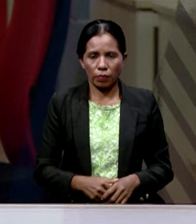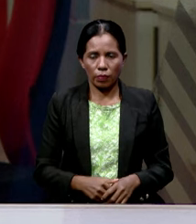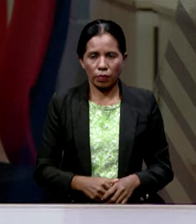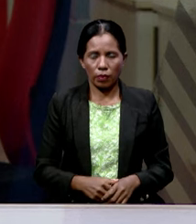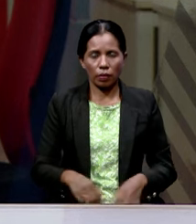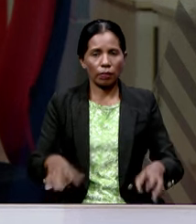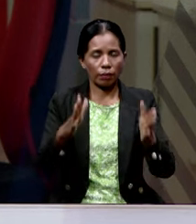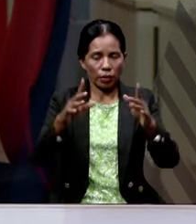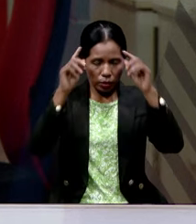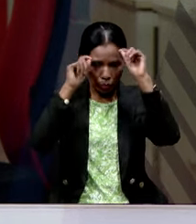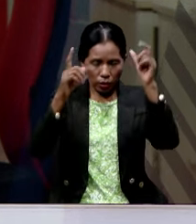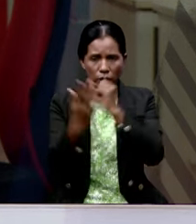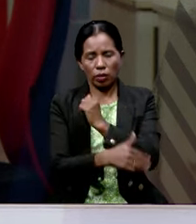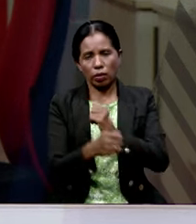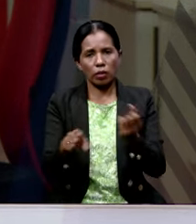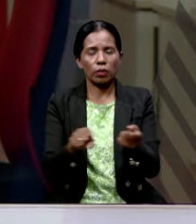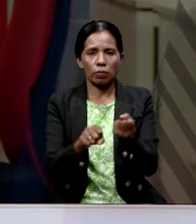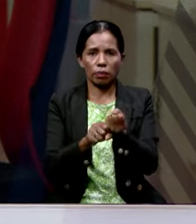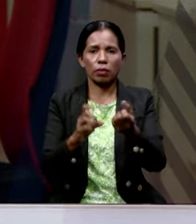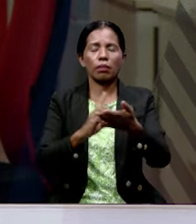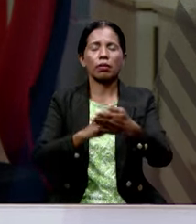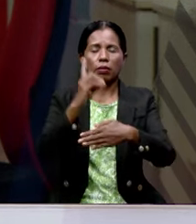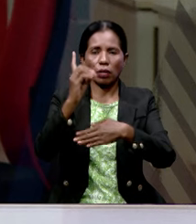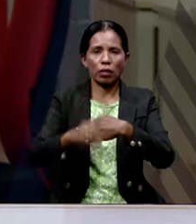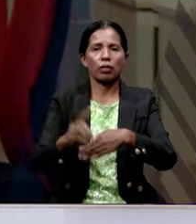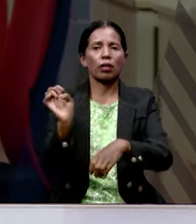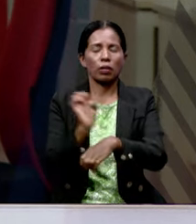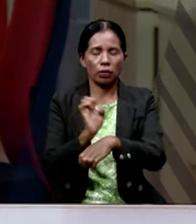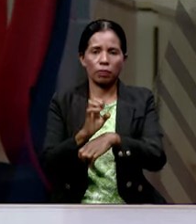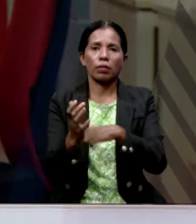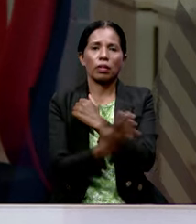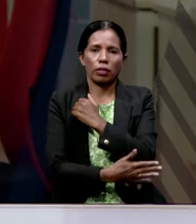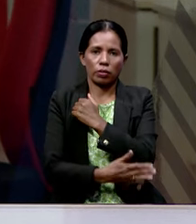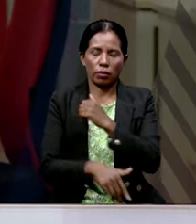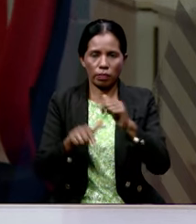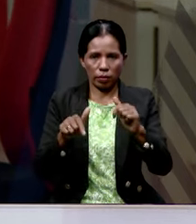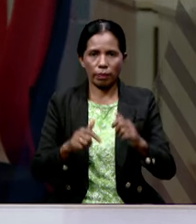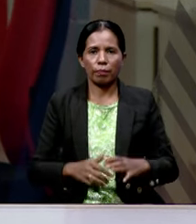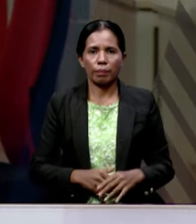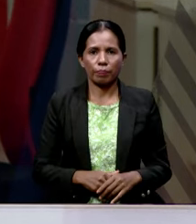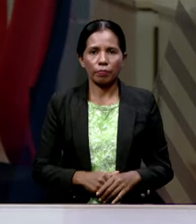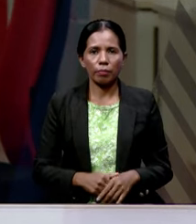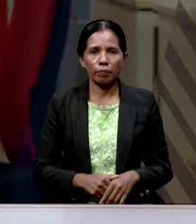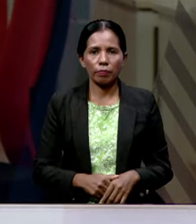Trabalhador timoruan e israelir contribui para desenvolvimento economia e relaran.